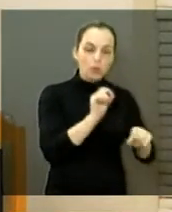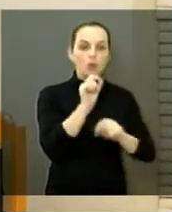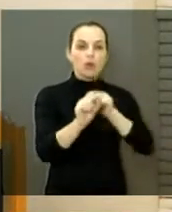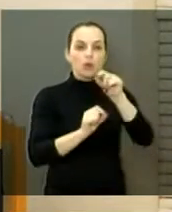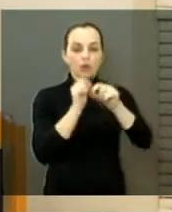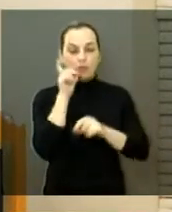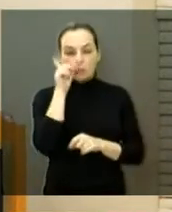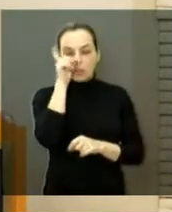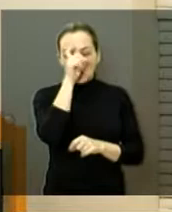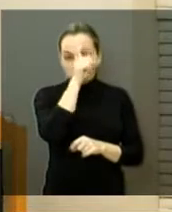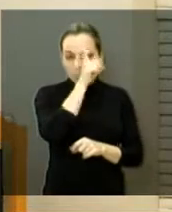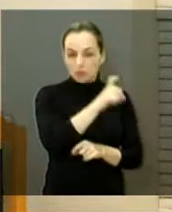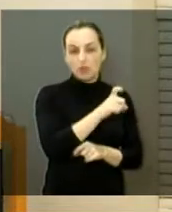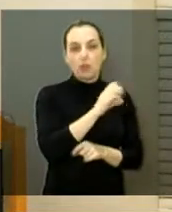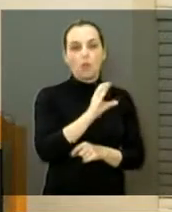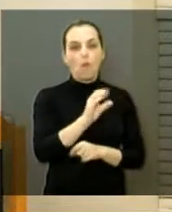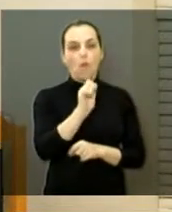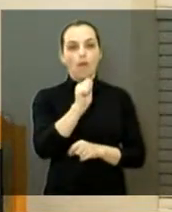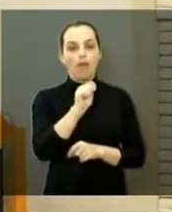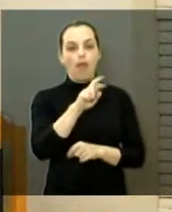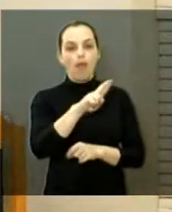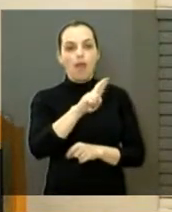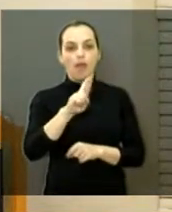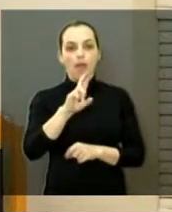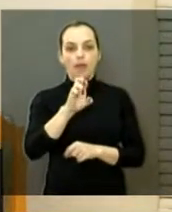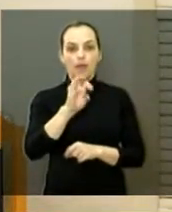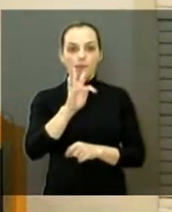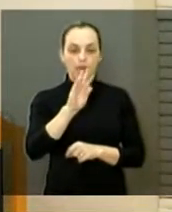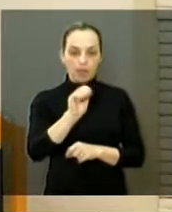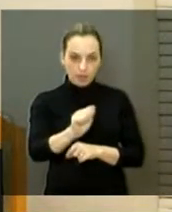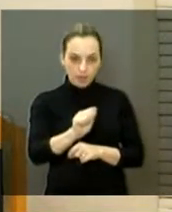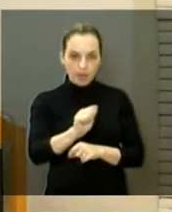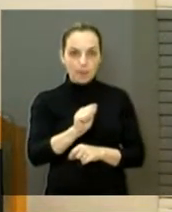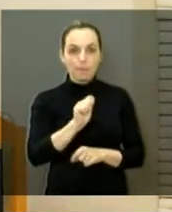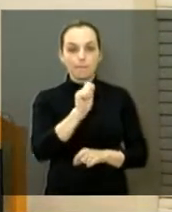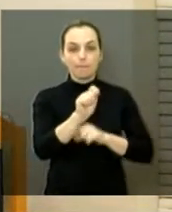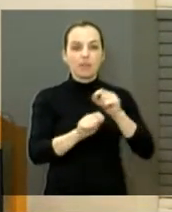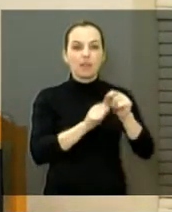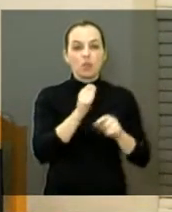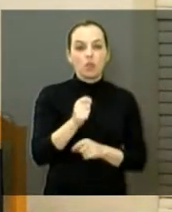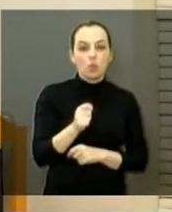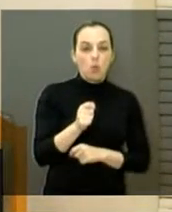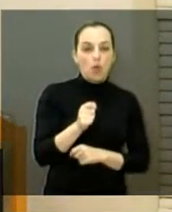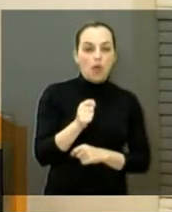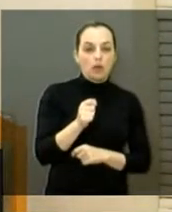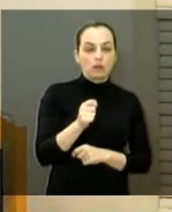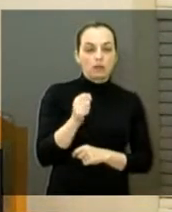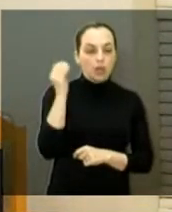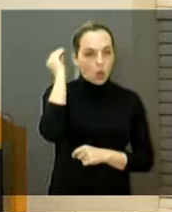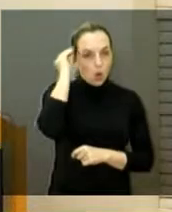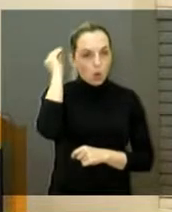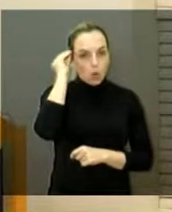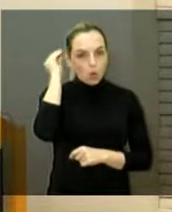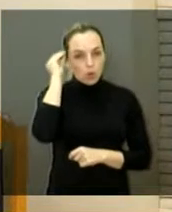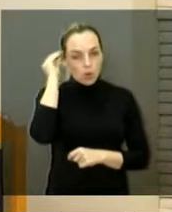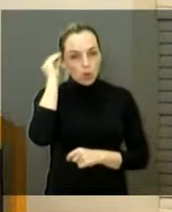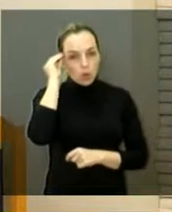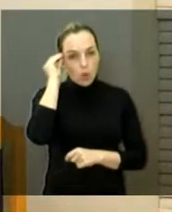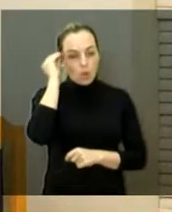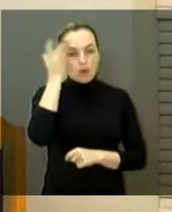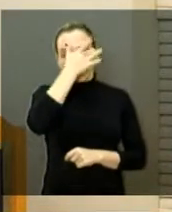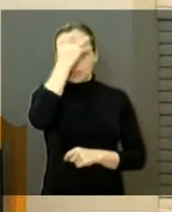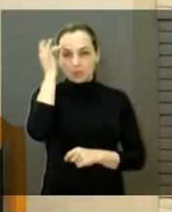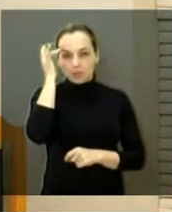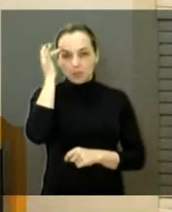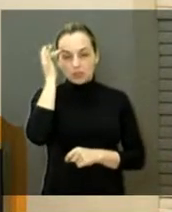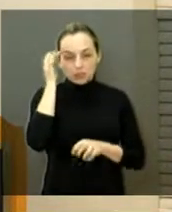dificuldade com a carretinha não é culpa do gerenciamento do bolsão, é culpa dos próprios transportadores de entulho. Eles